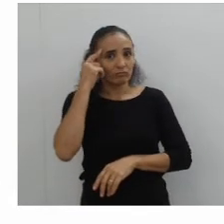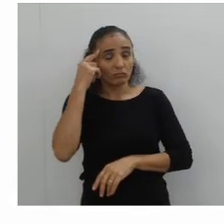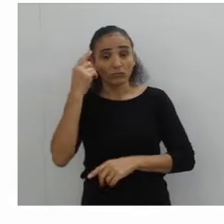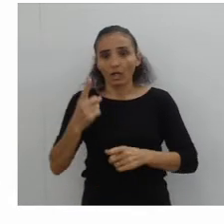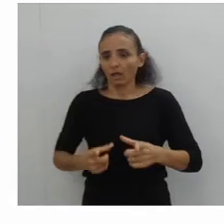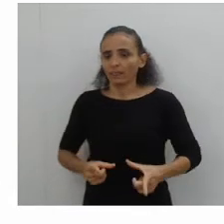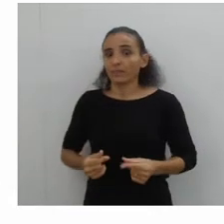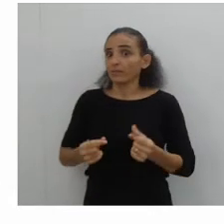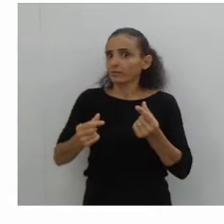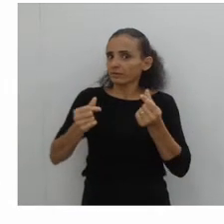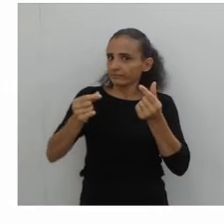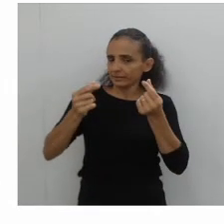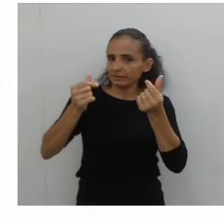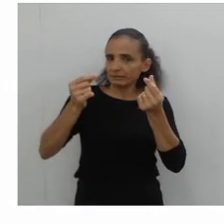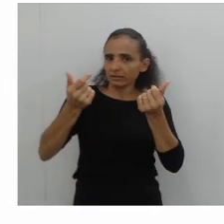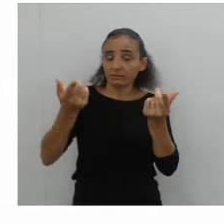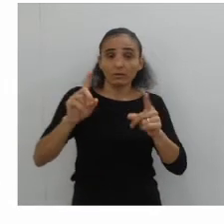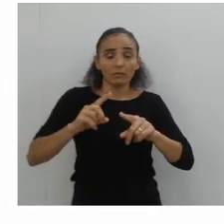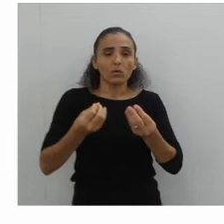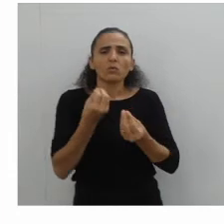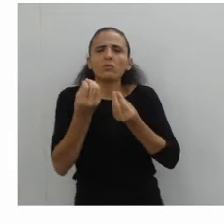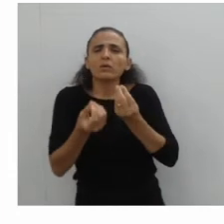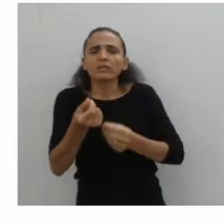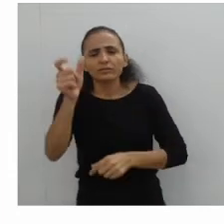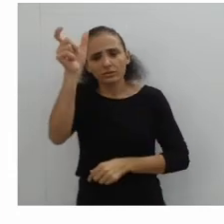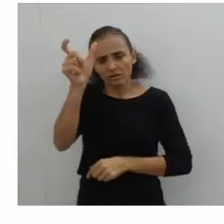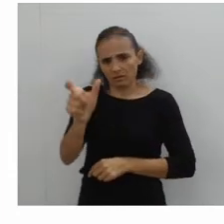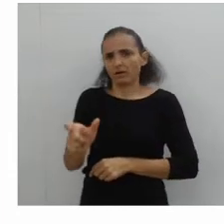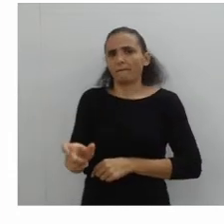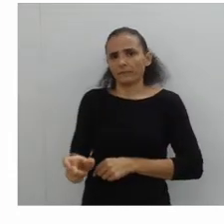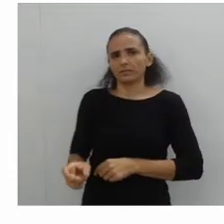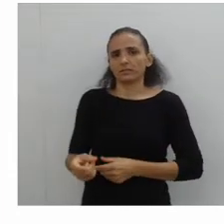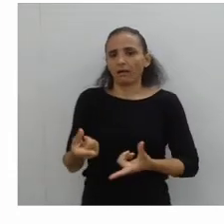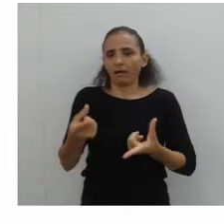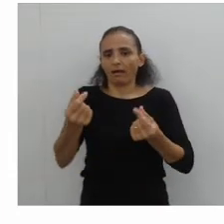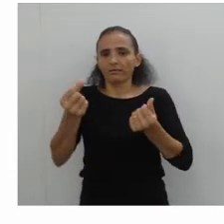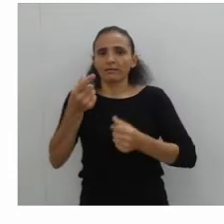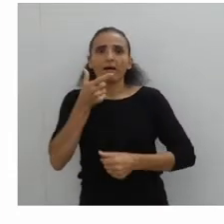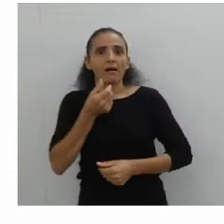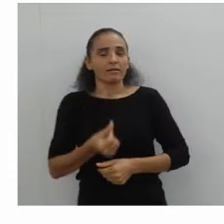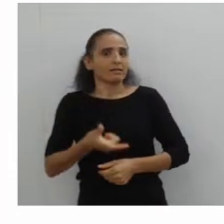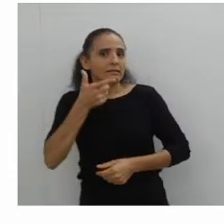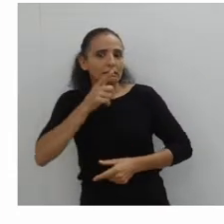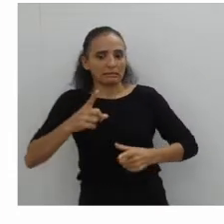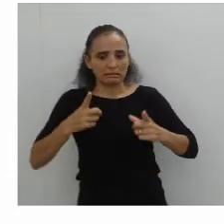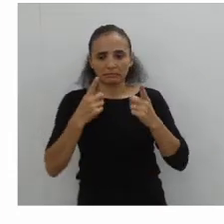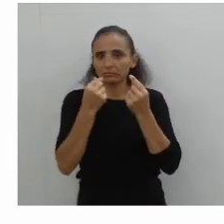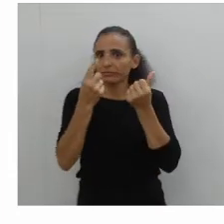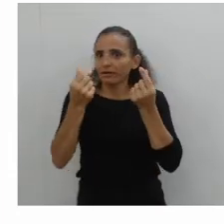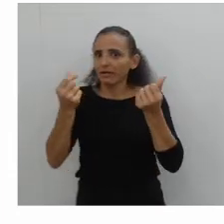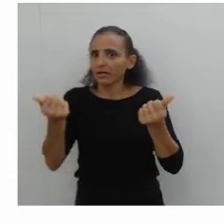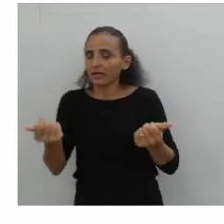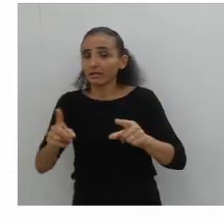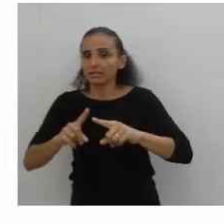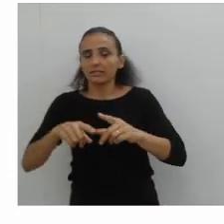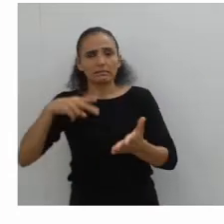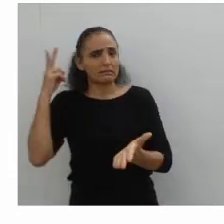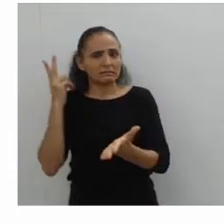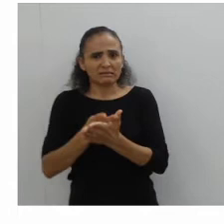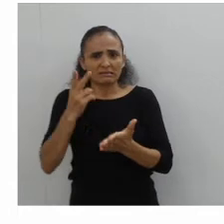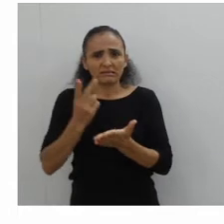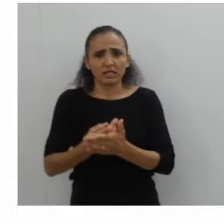no capitalismo, por mais que uma pessoa seja bem remunerada, sempre o dono do capital vai